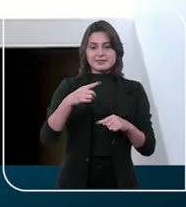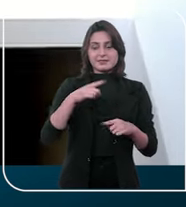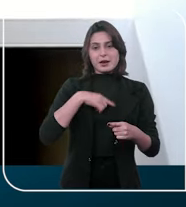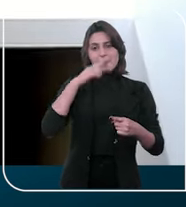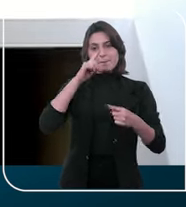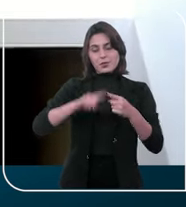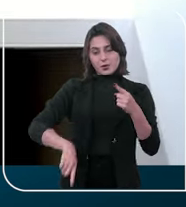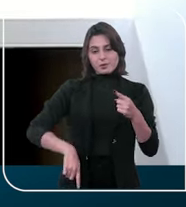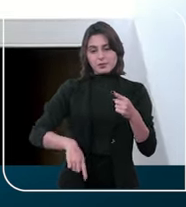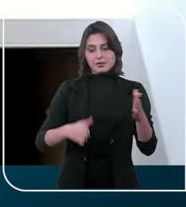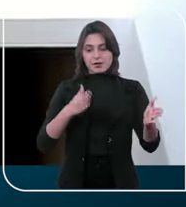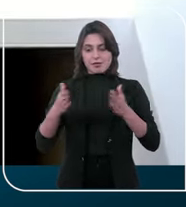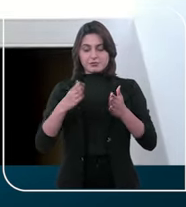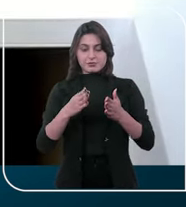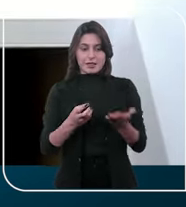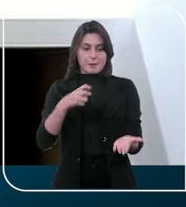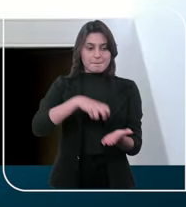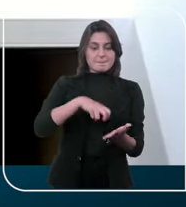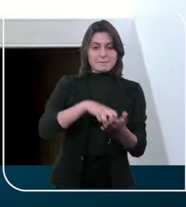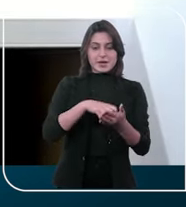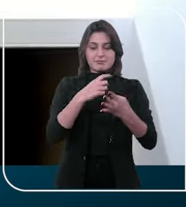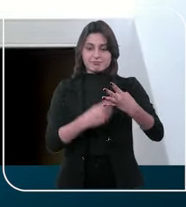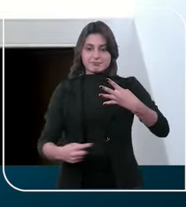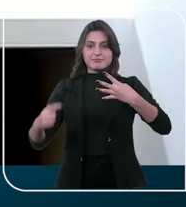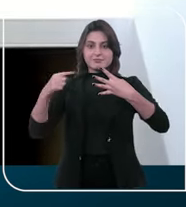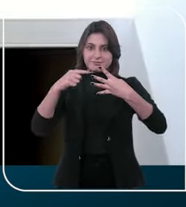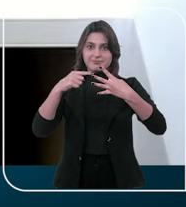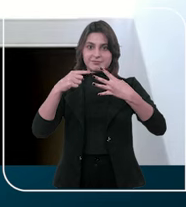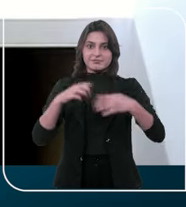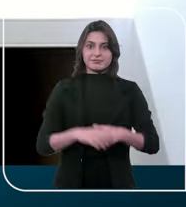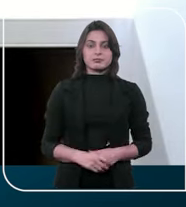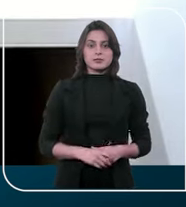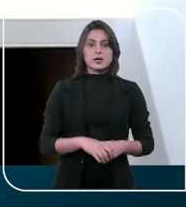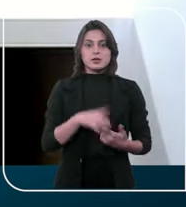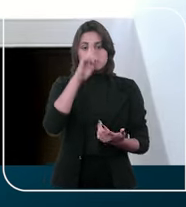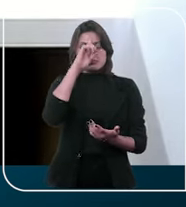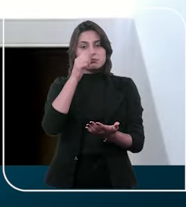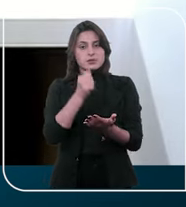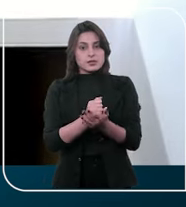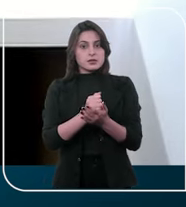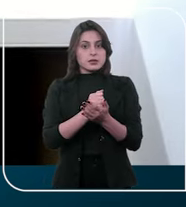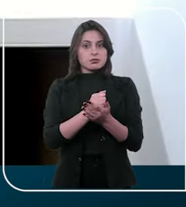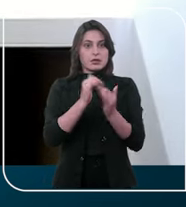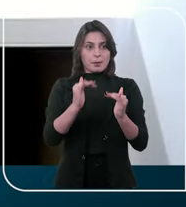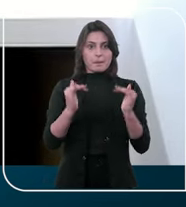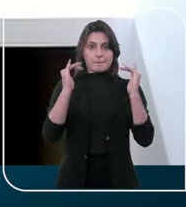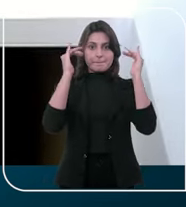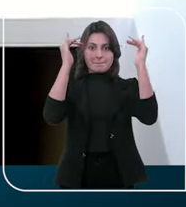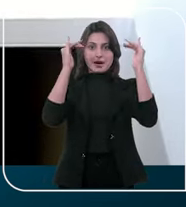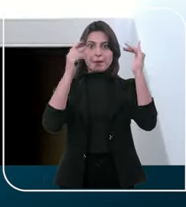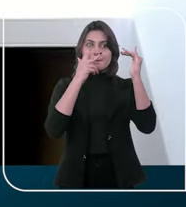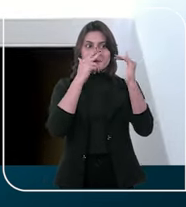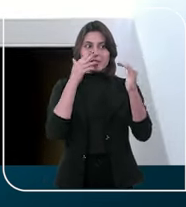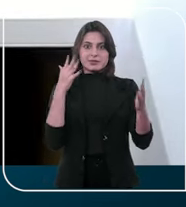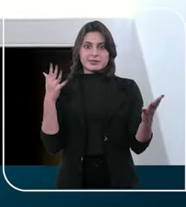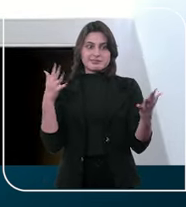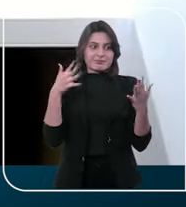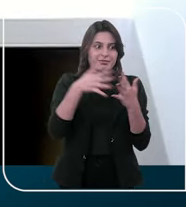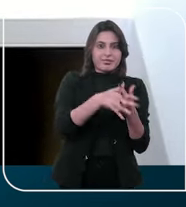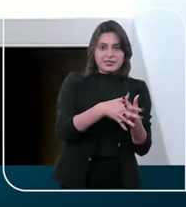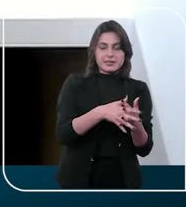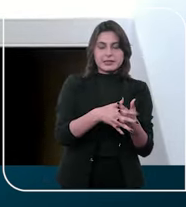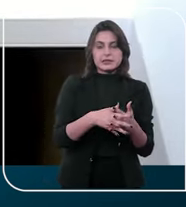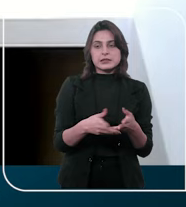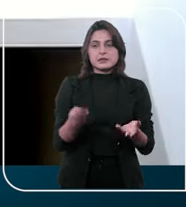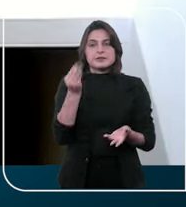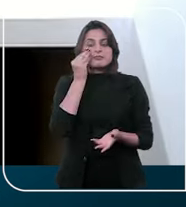Então, uma evidente burla à decisão do Supremo, que tentando dar algum tipo de possibilidade, já que é uma